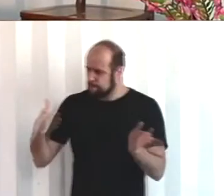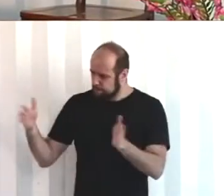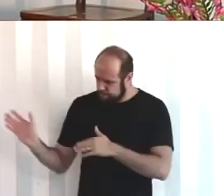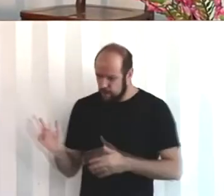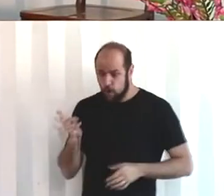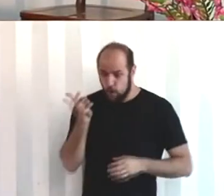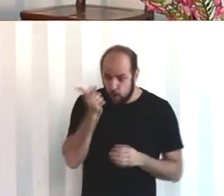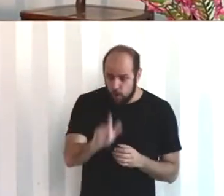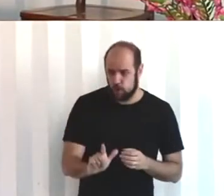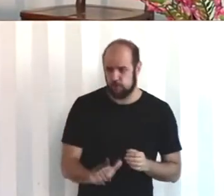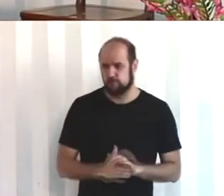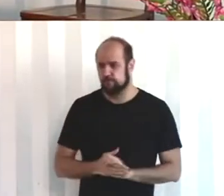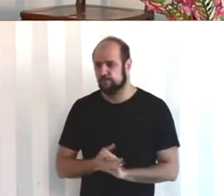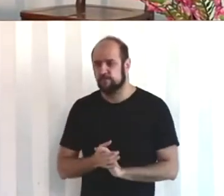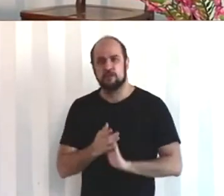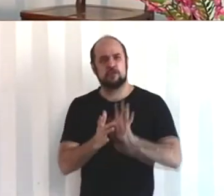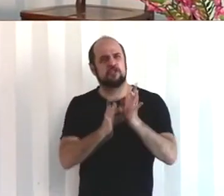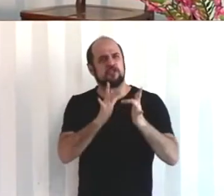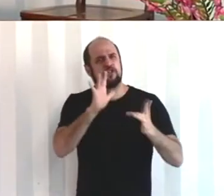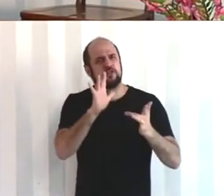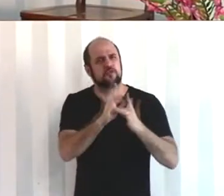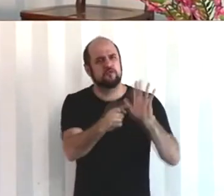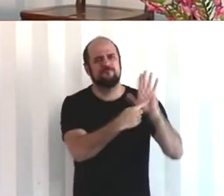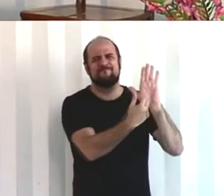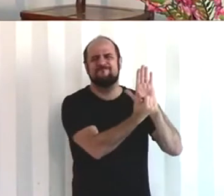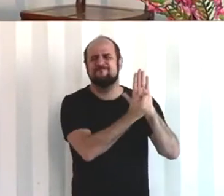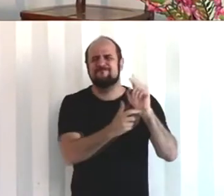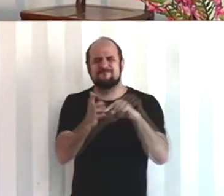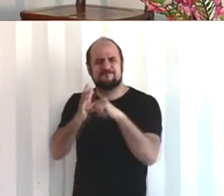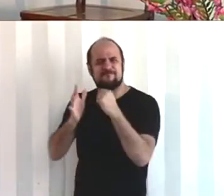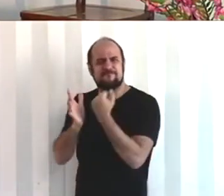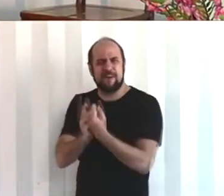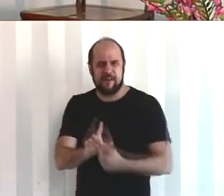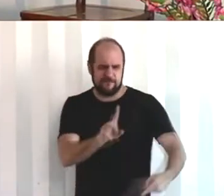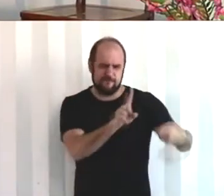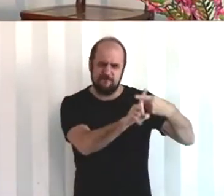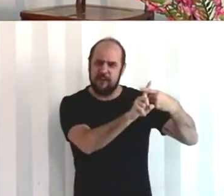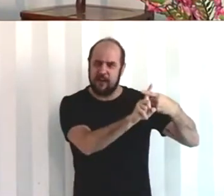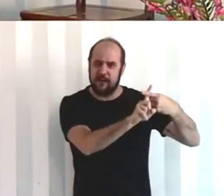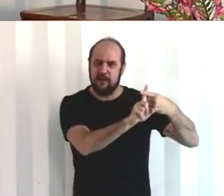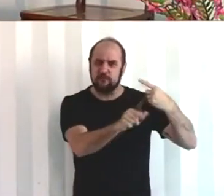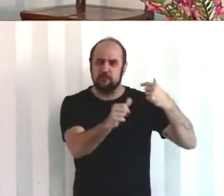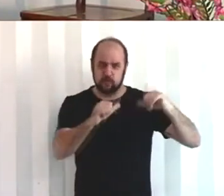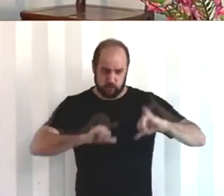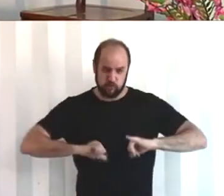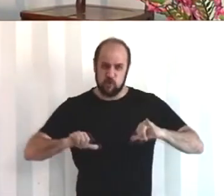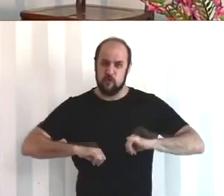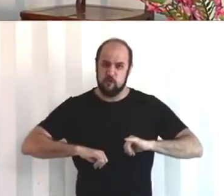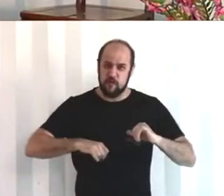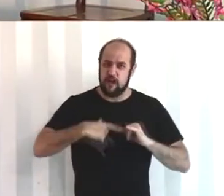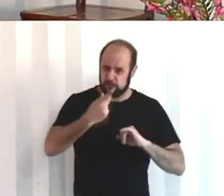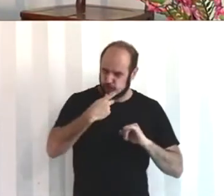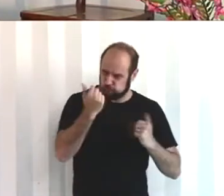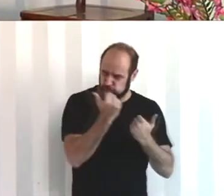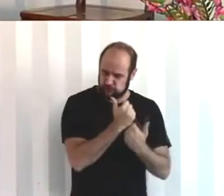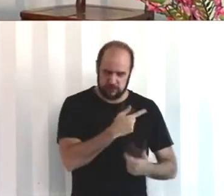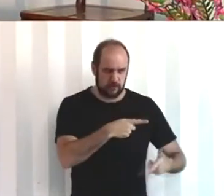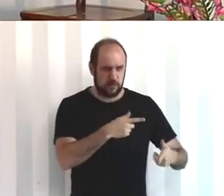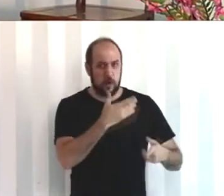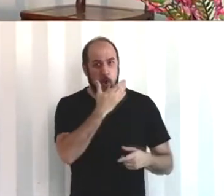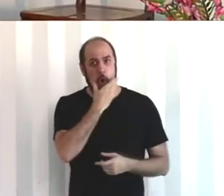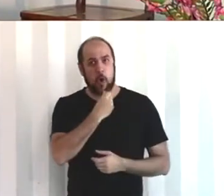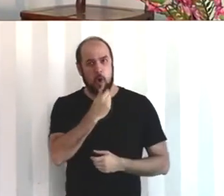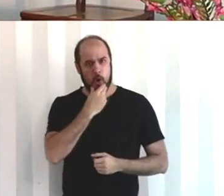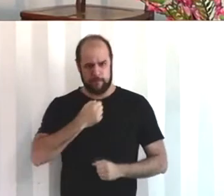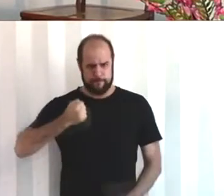no momento em que o Senhor Jesus está crucificado, está padecendo na cruz em nosso lugar, o centurião, verso 47 do